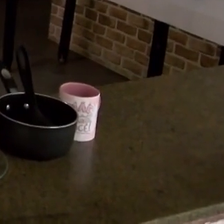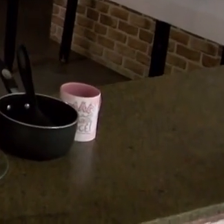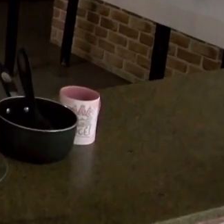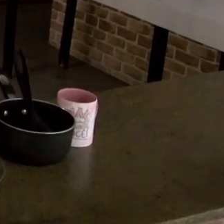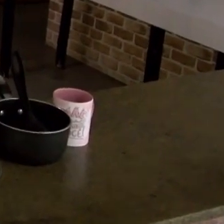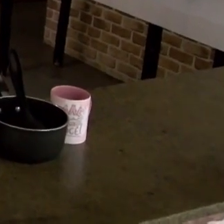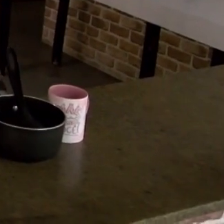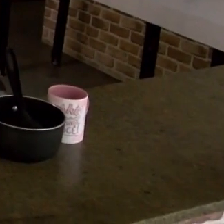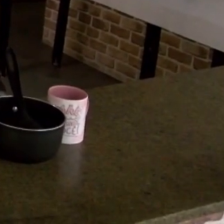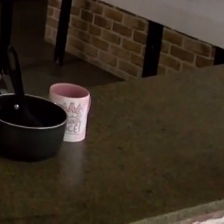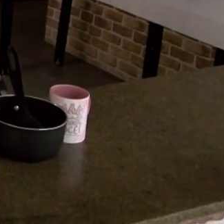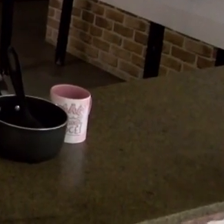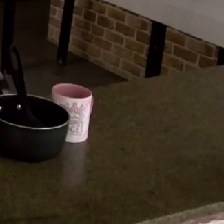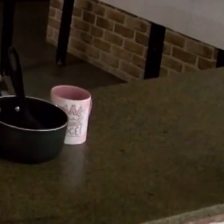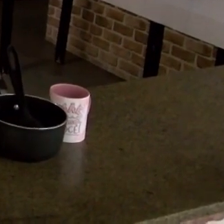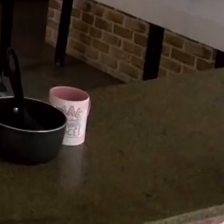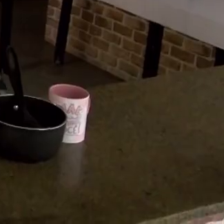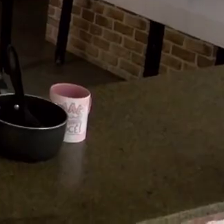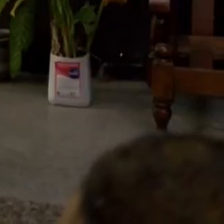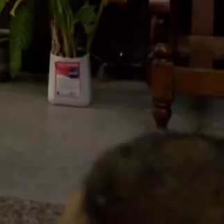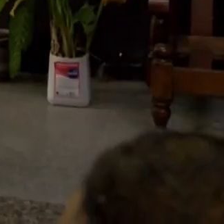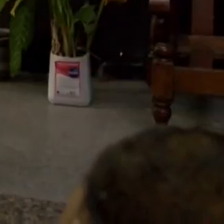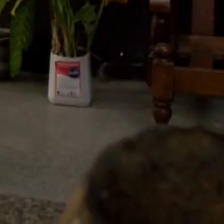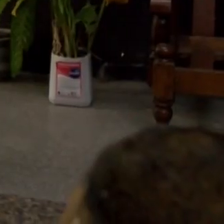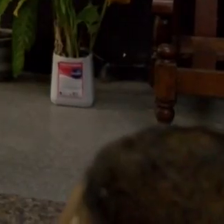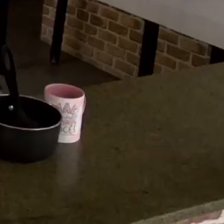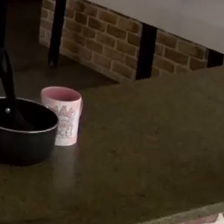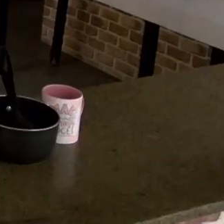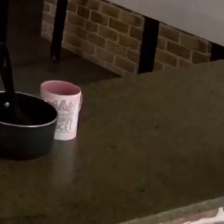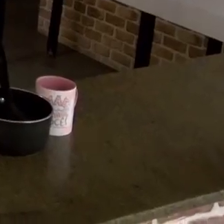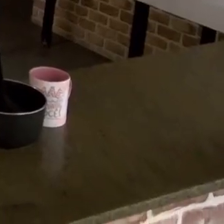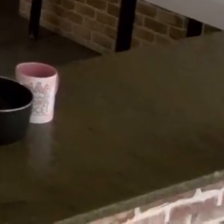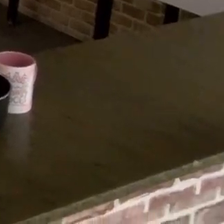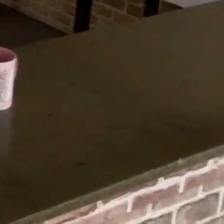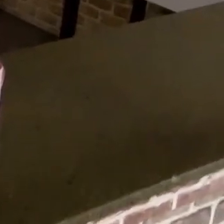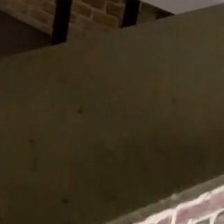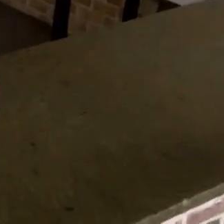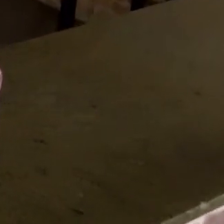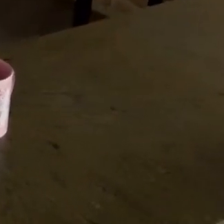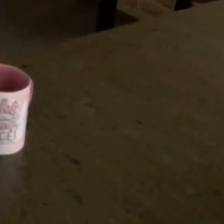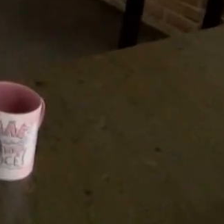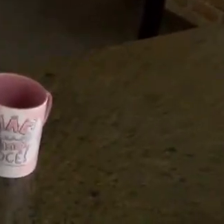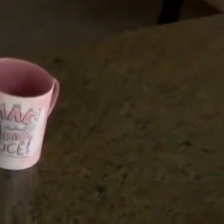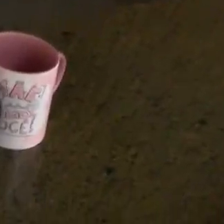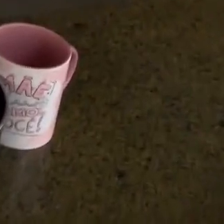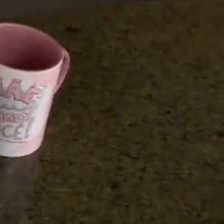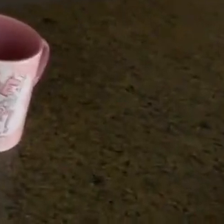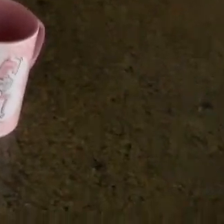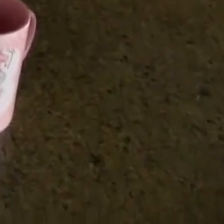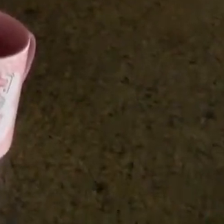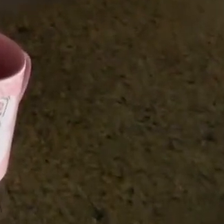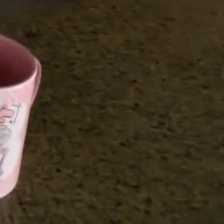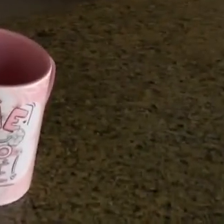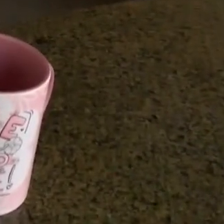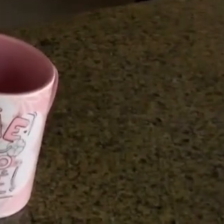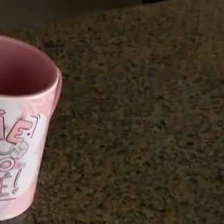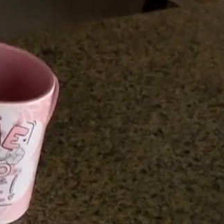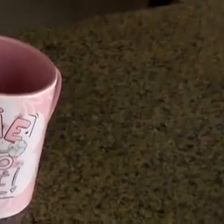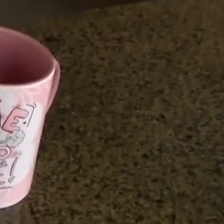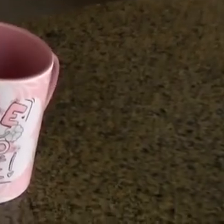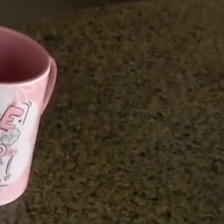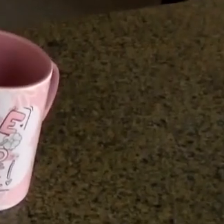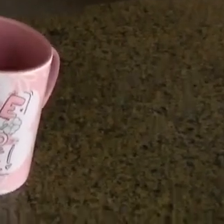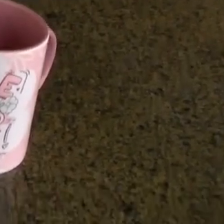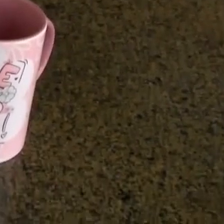colheres de aveia. Vamos contar comigo? Olha, na cozinha é o lugar também que a gente